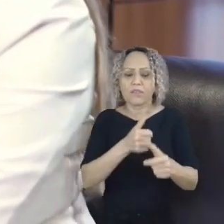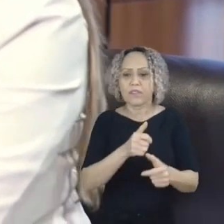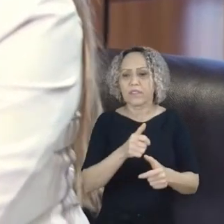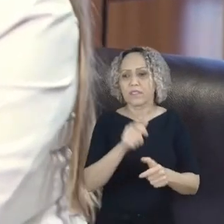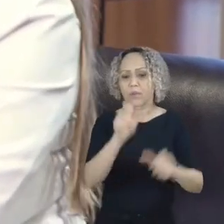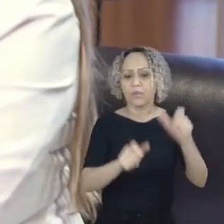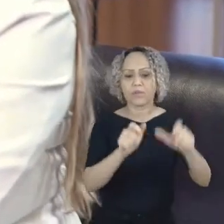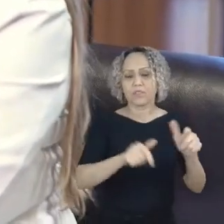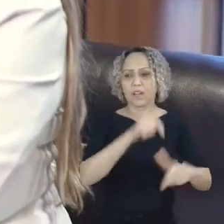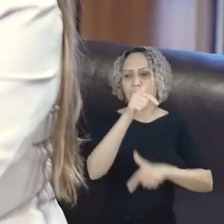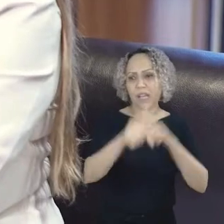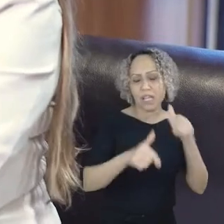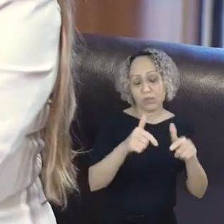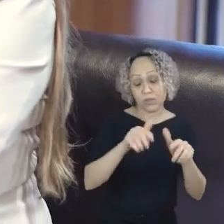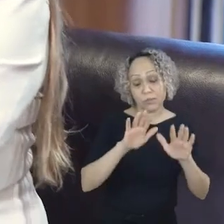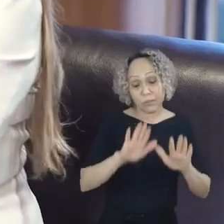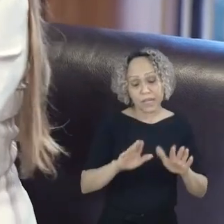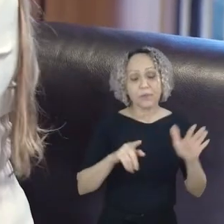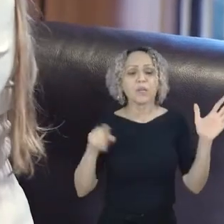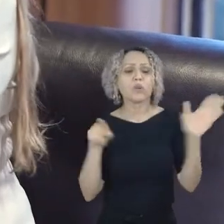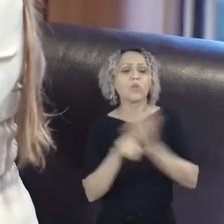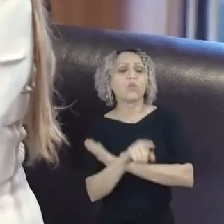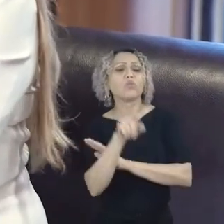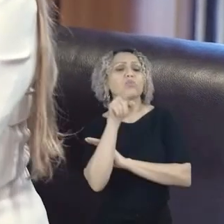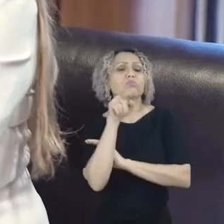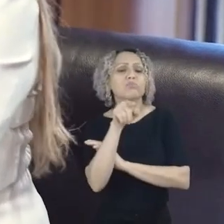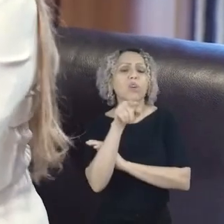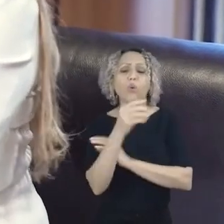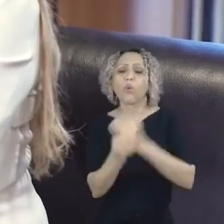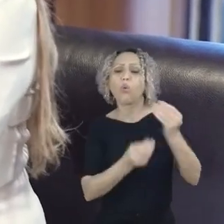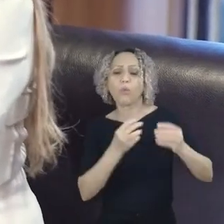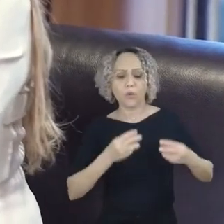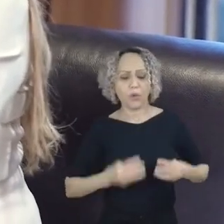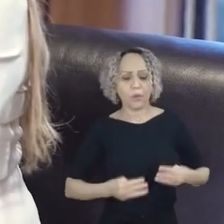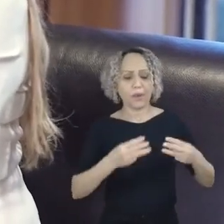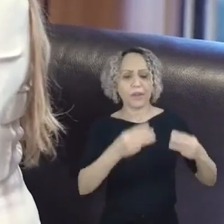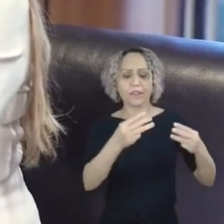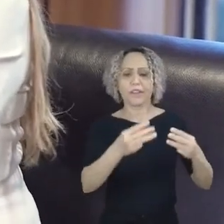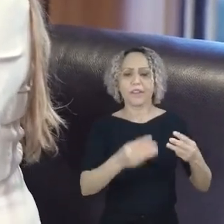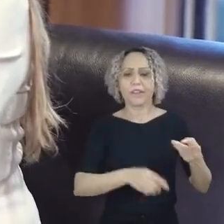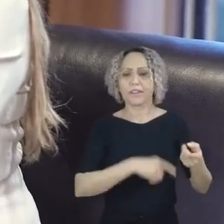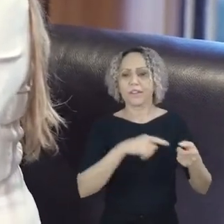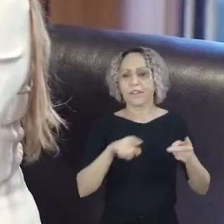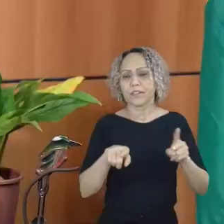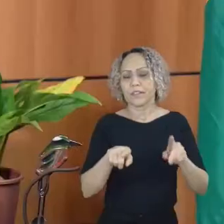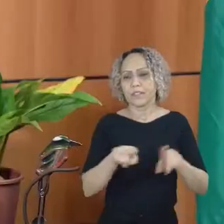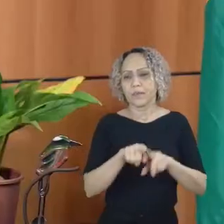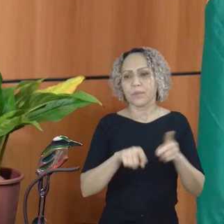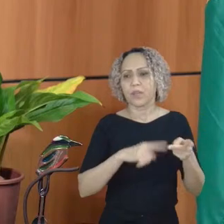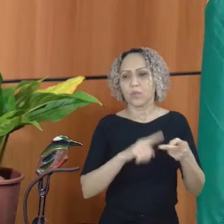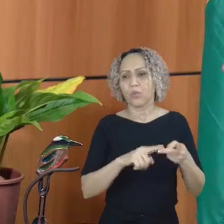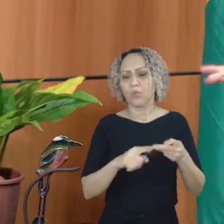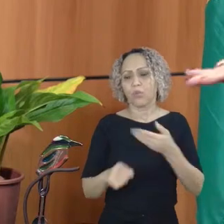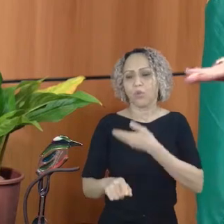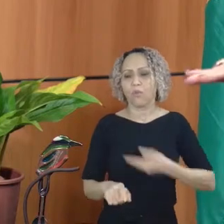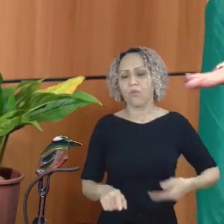eu ainda assim pergunto para o senhor, como o Ministério e o governo Lula têm tratado essa questão